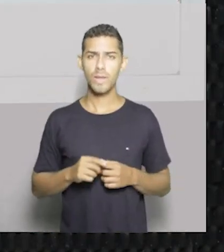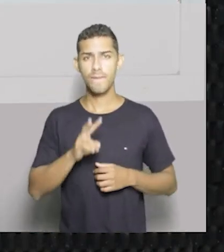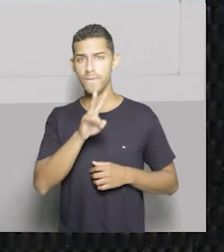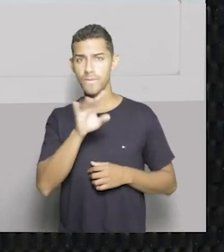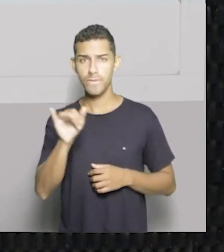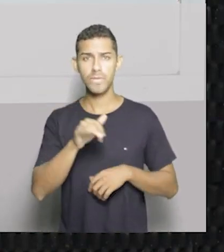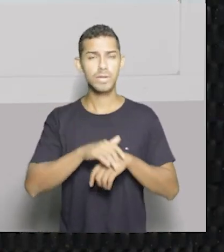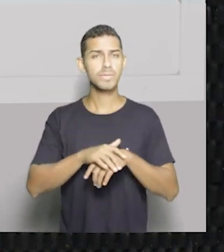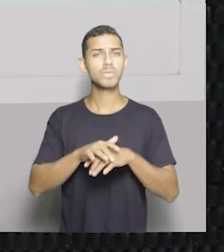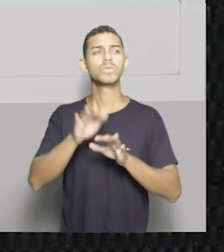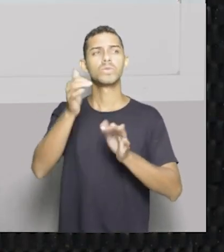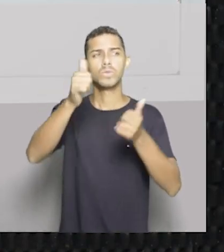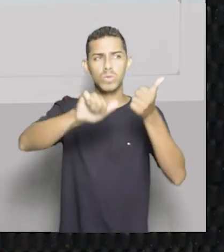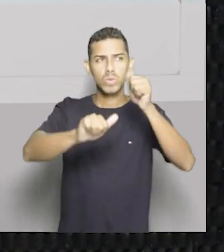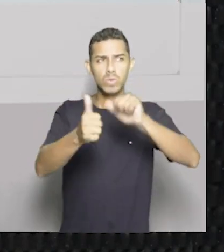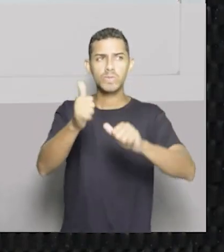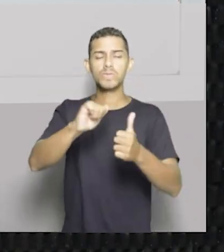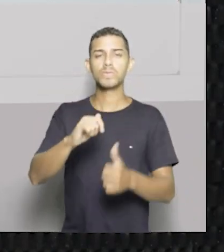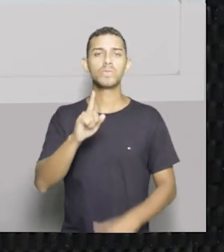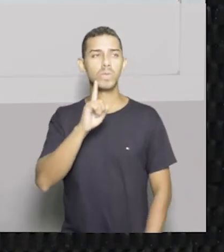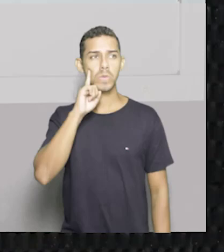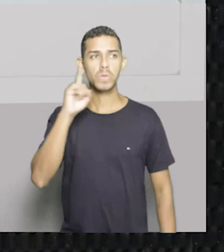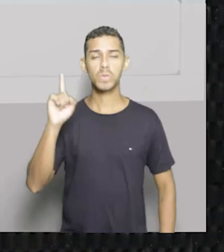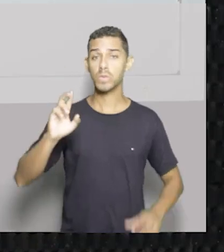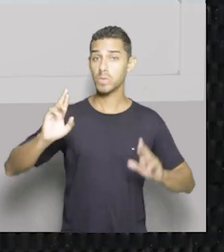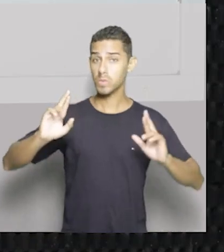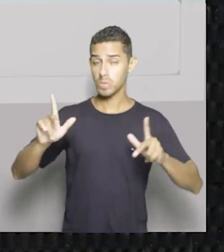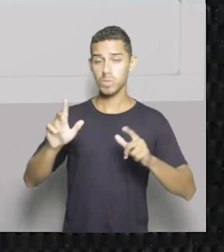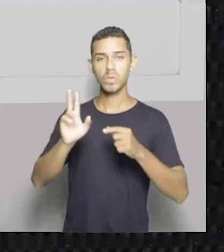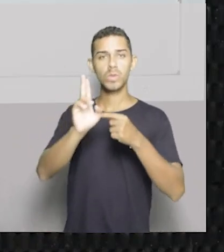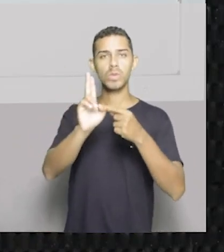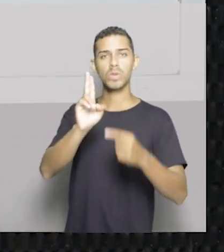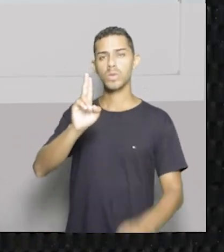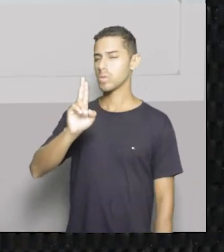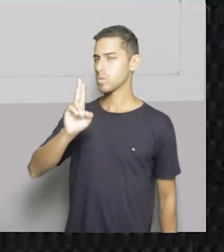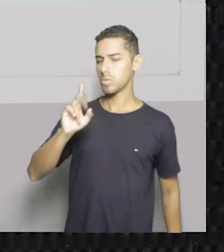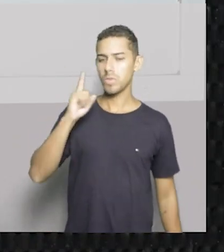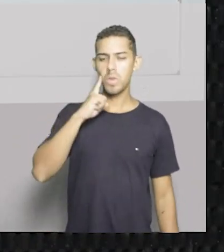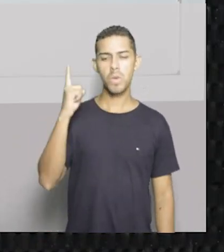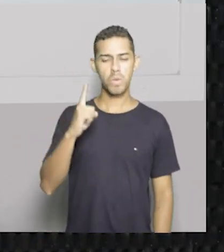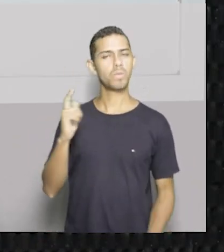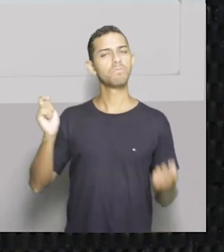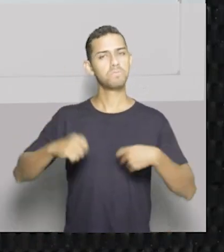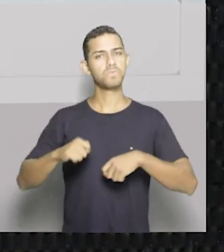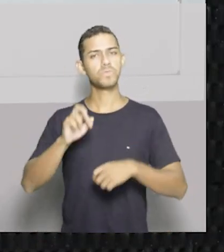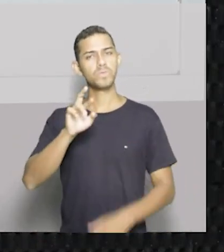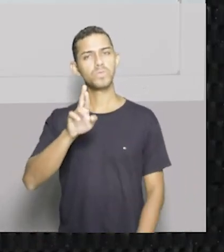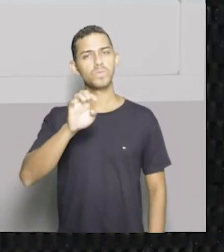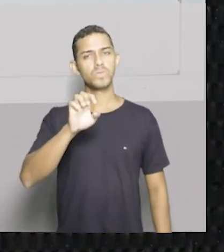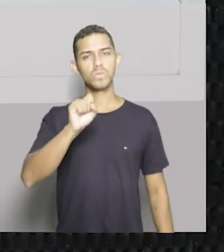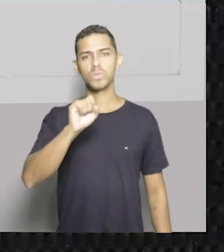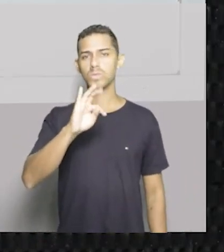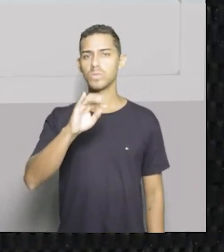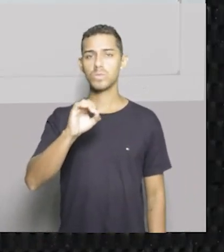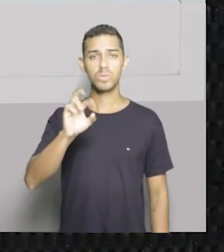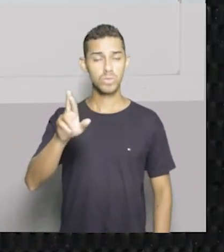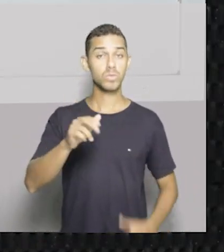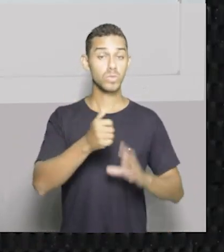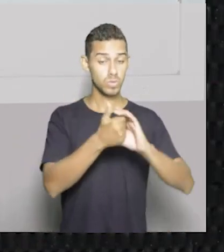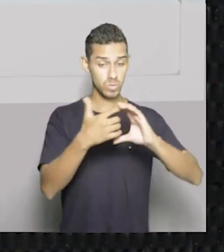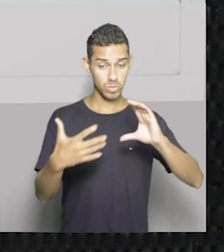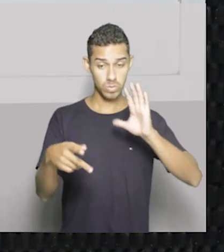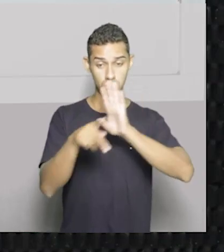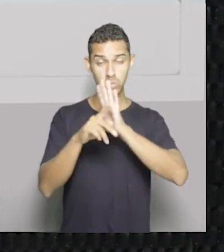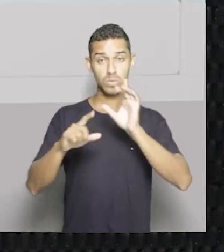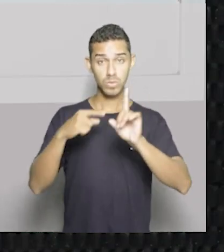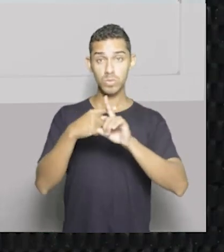vai medir a diferença de potencial naquele resistor. Uma característica